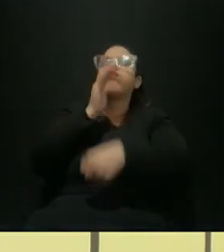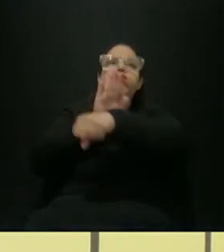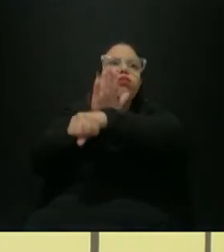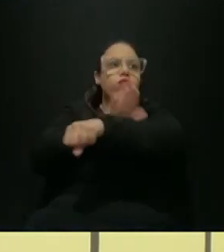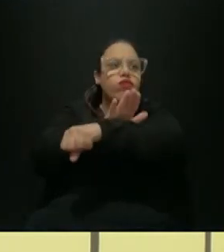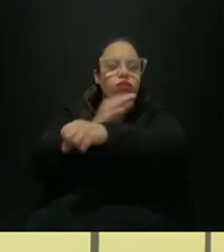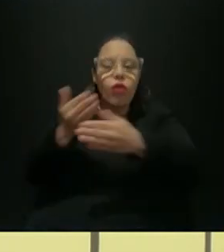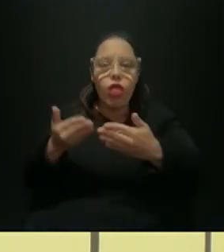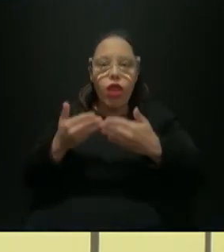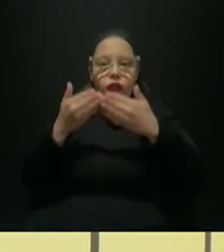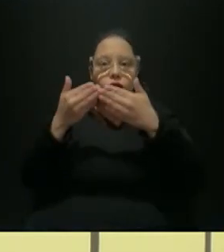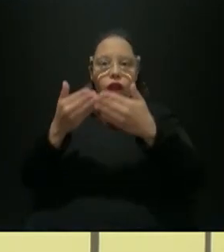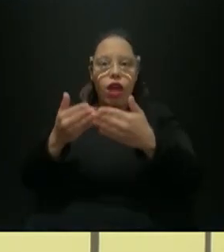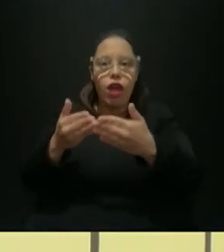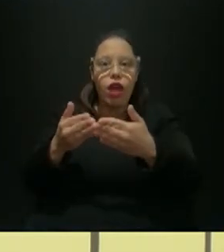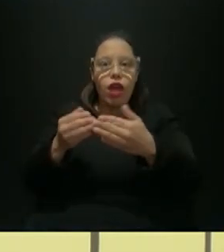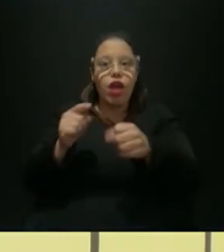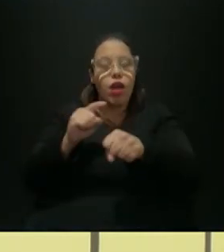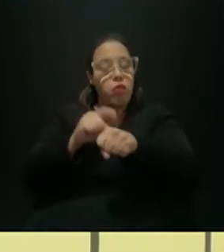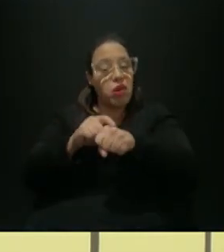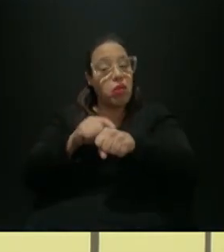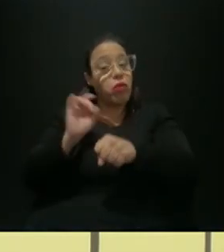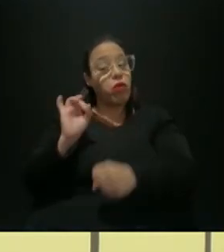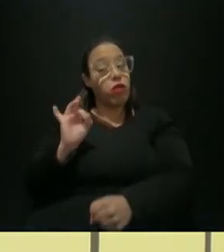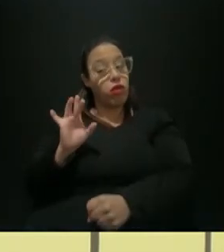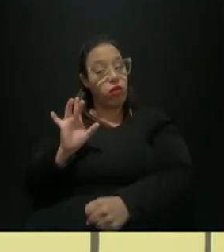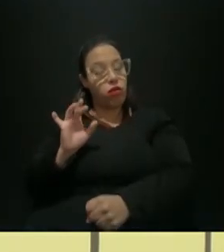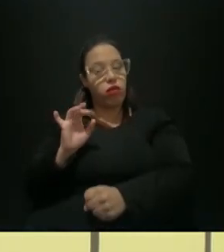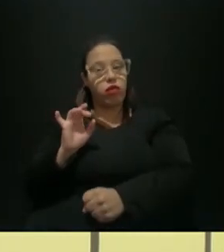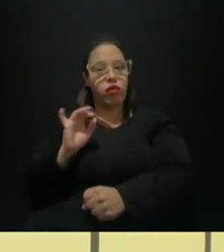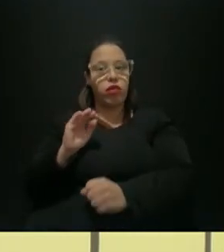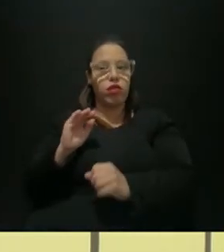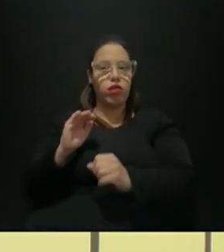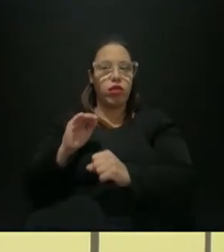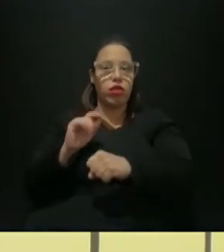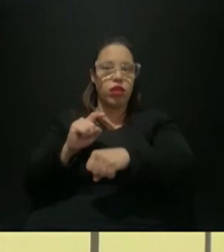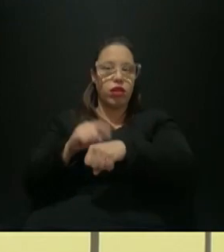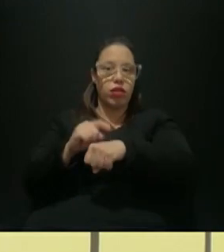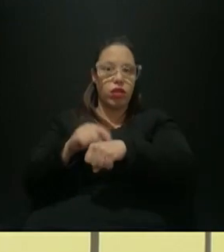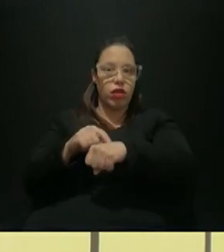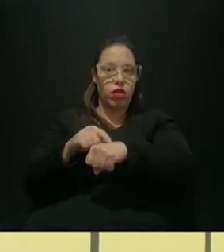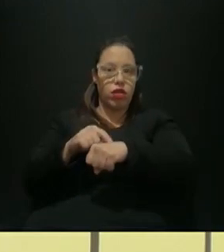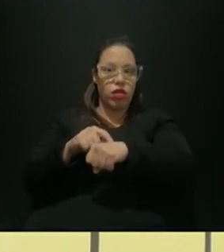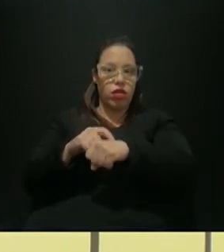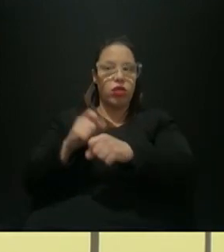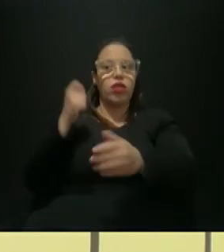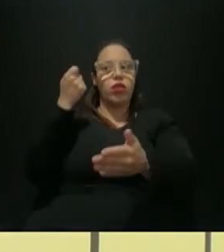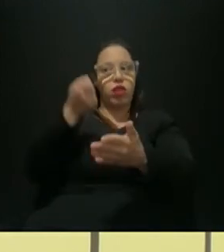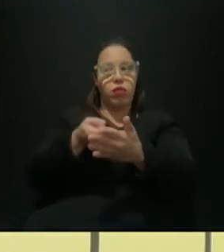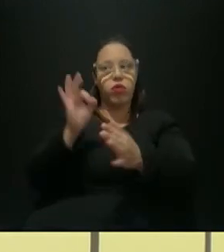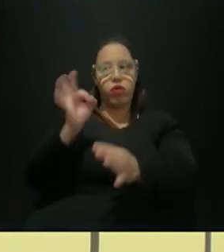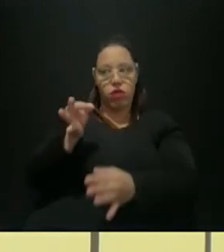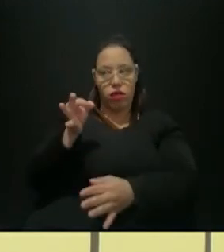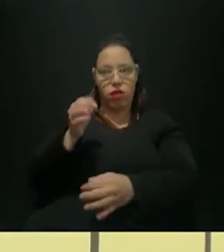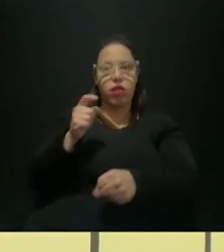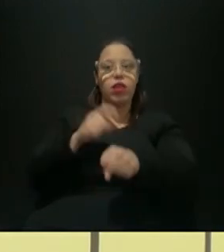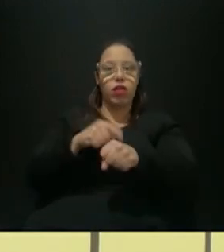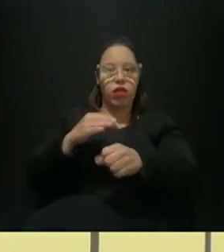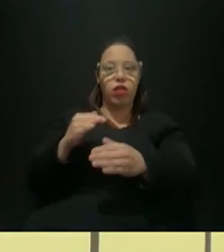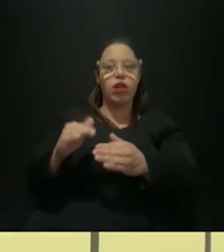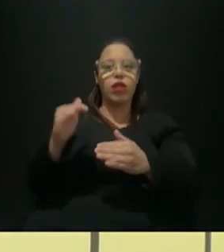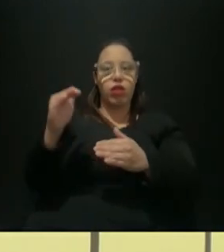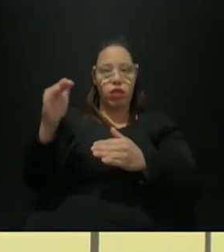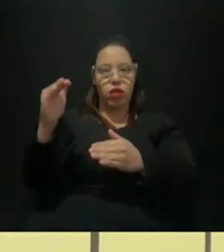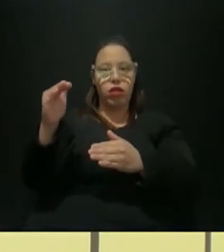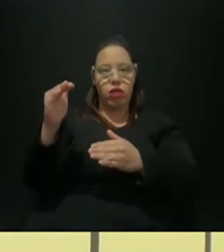provisório. Muitas vezes é um provisório sem um tempo tão definido, mas ele é, né, temporário, mas ela fica todo tempo provisório.